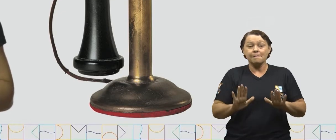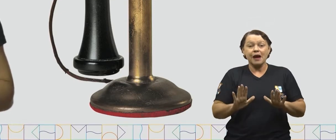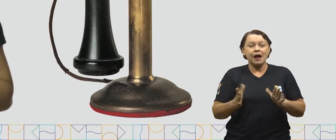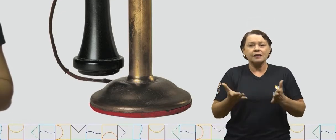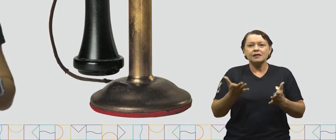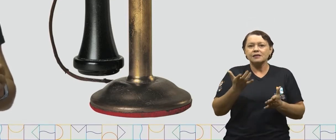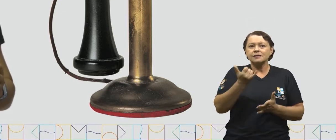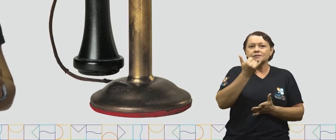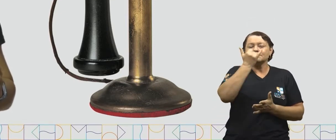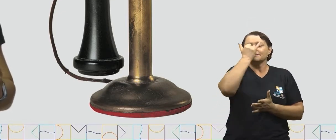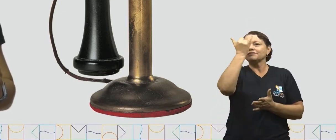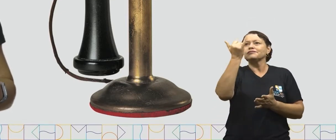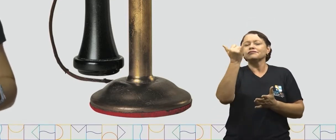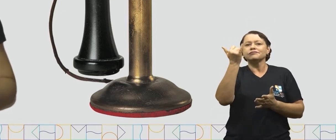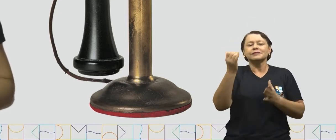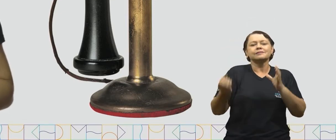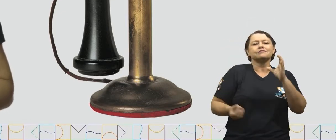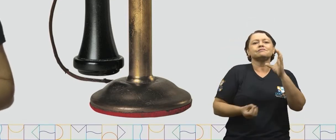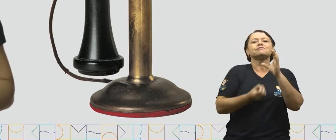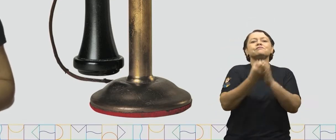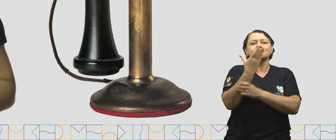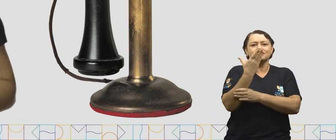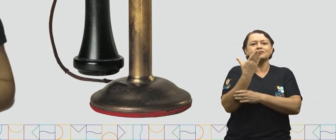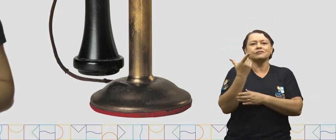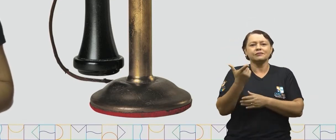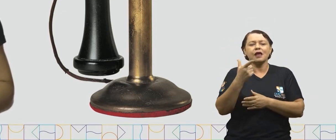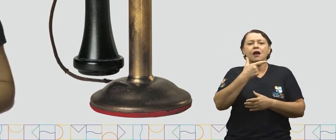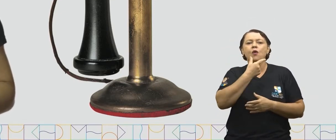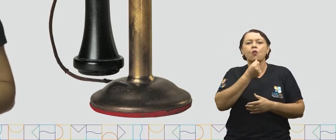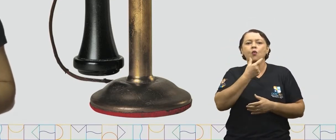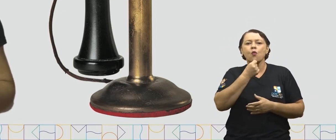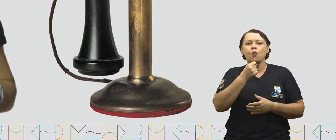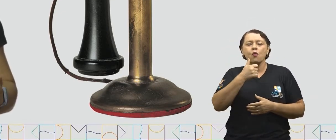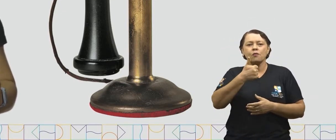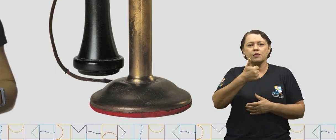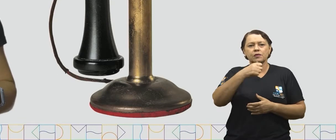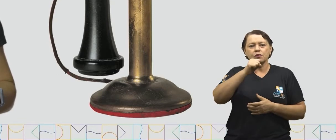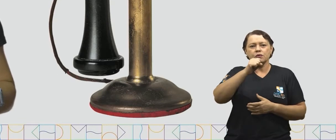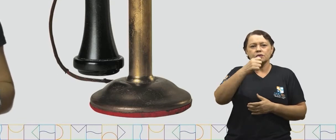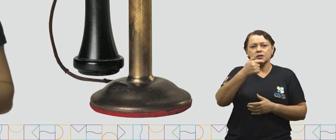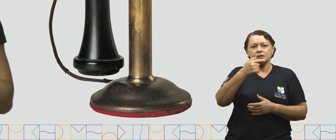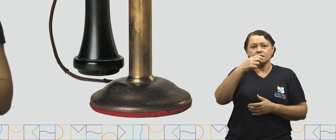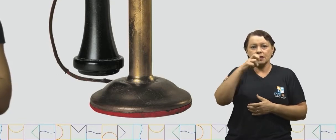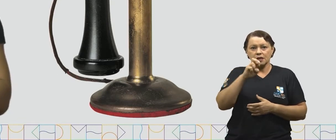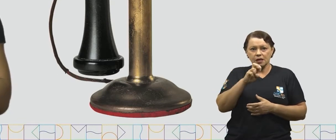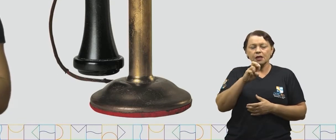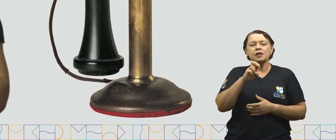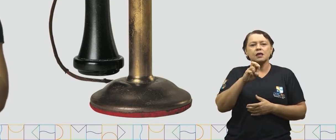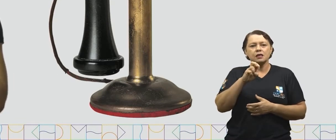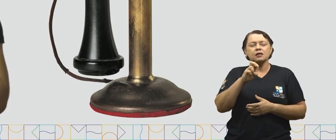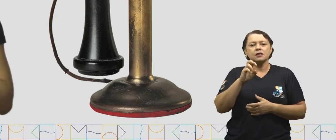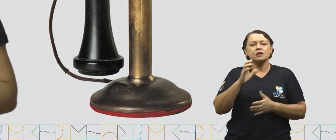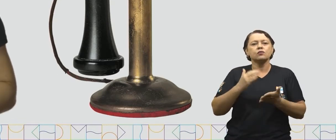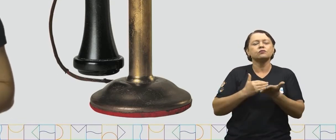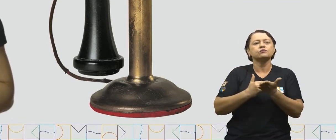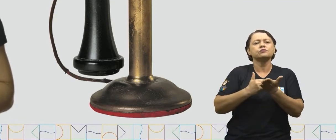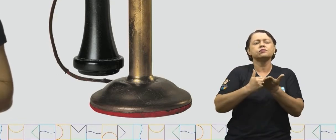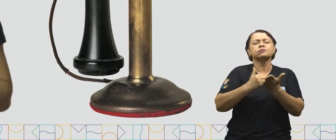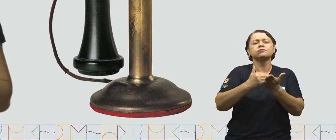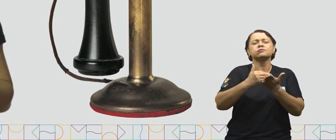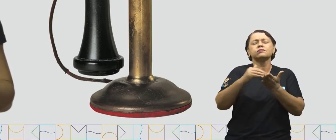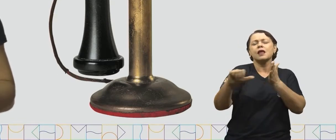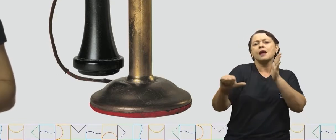descoberta. Alexander Graham Bell, em 1875, nos Estados Unidos, transmitiu a primeira